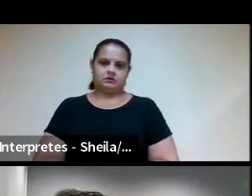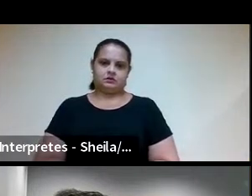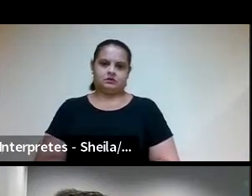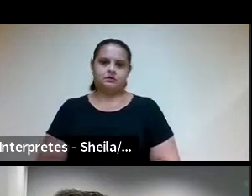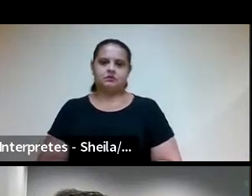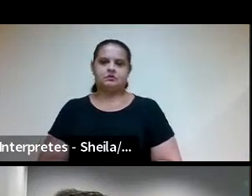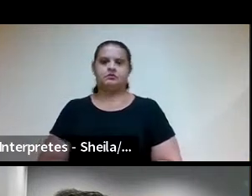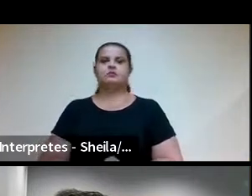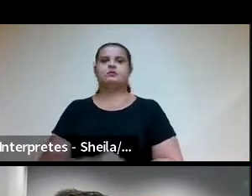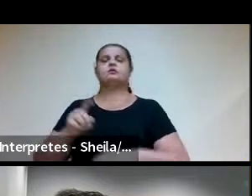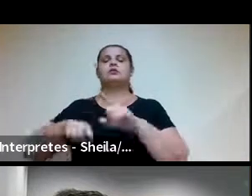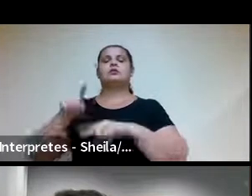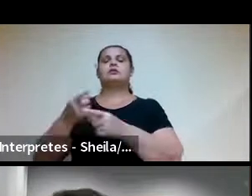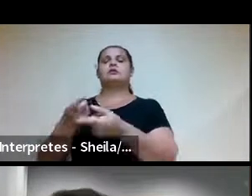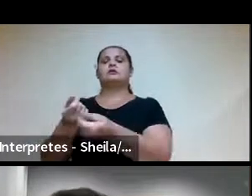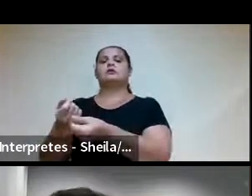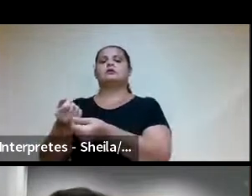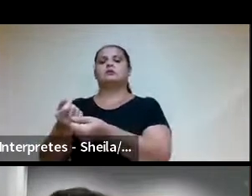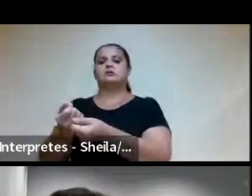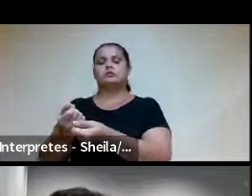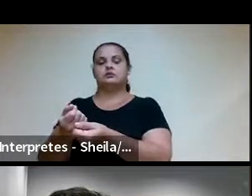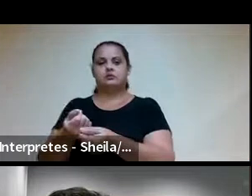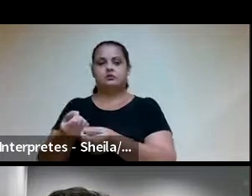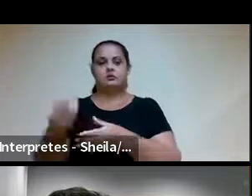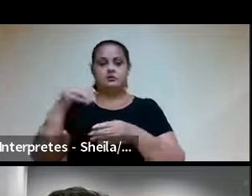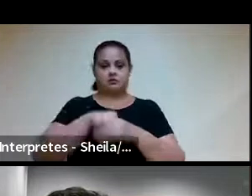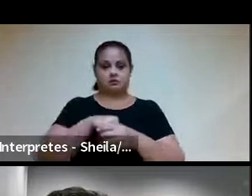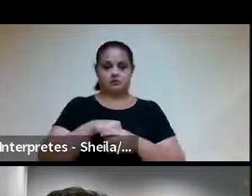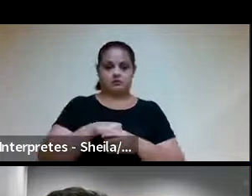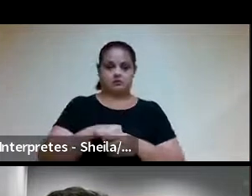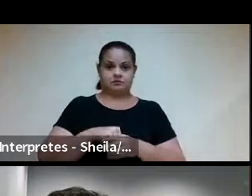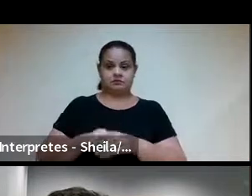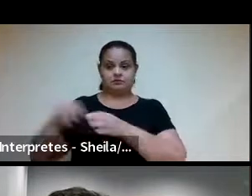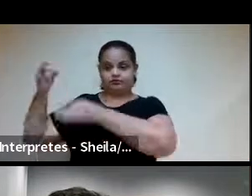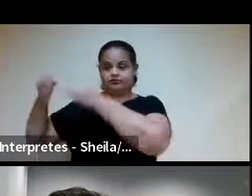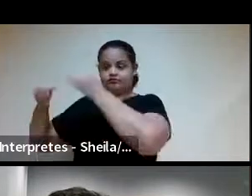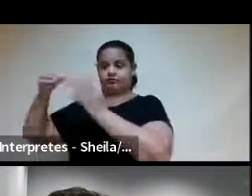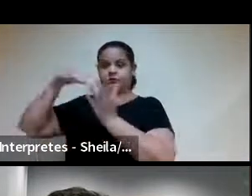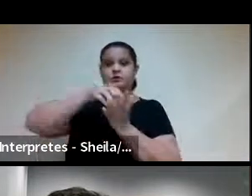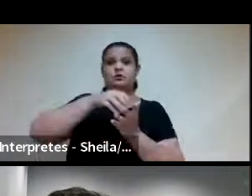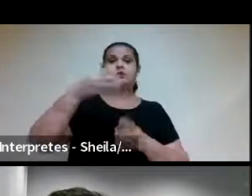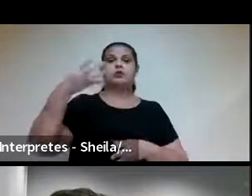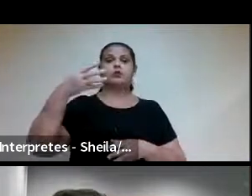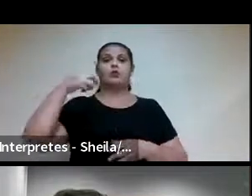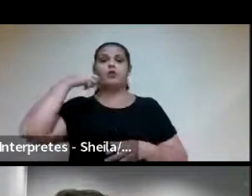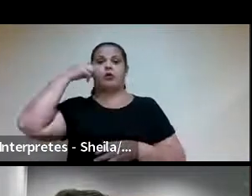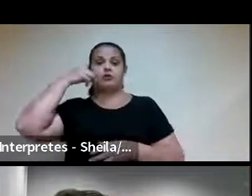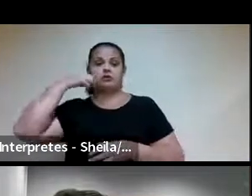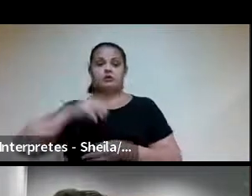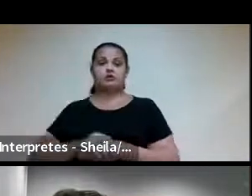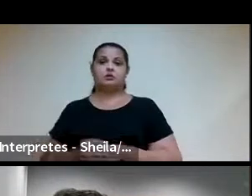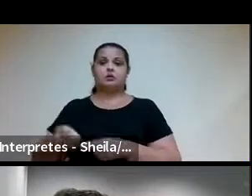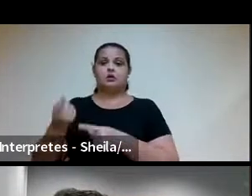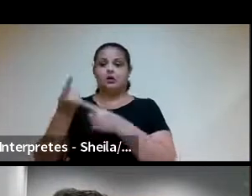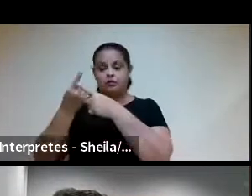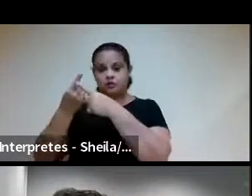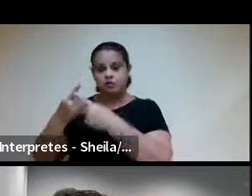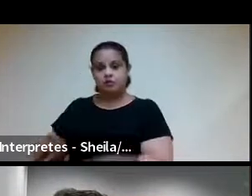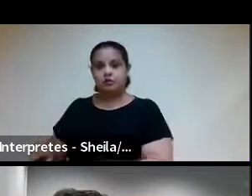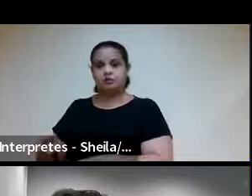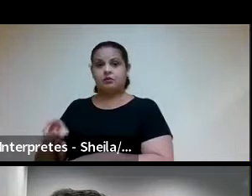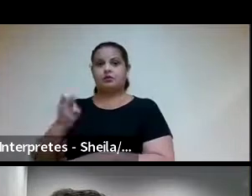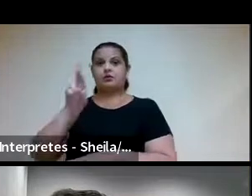Trata-se de recurso eleitoral interposto em face de sentença proferida pelo juiz da 4ª Zona Eleitoral do Natal, que desaprovou as contas de Roberto Cosmo